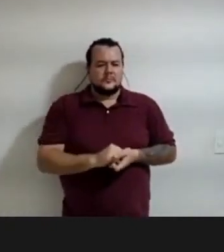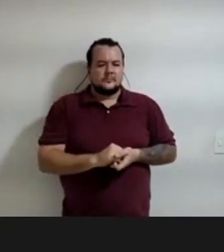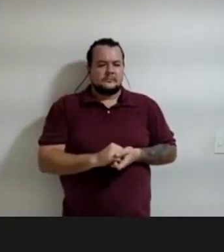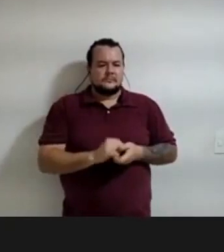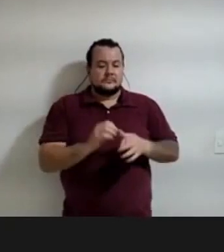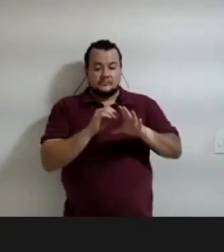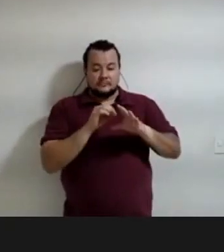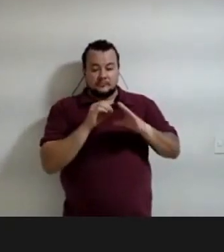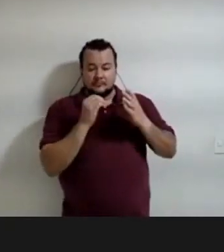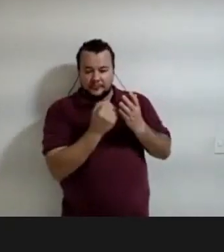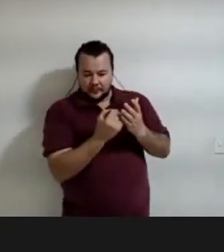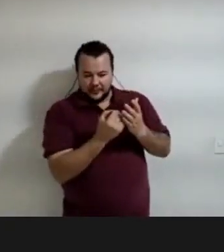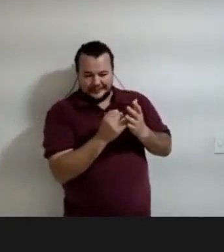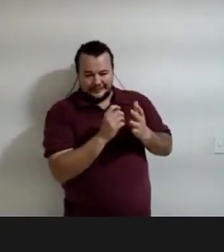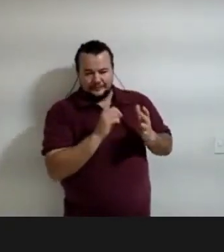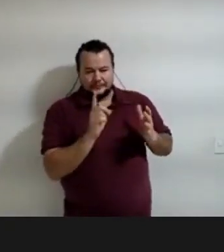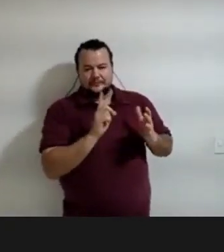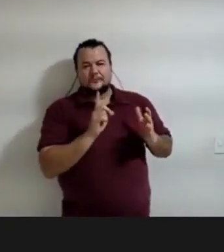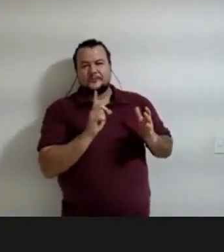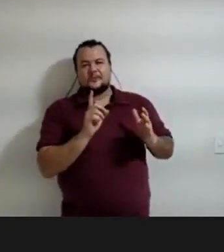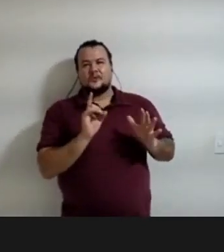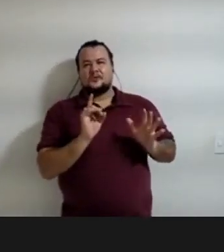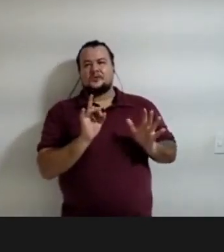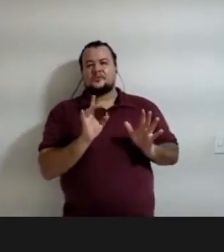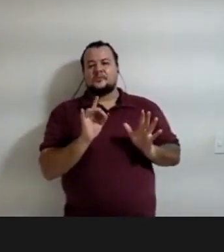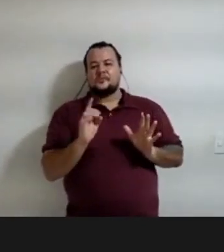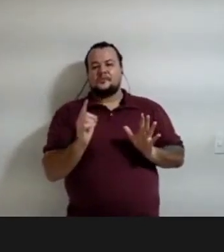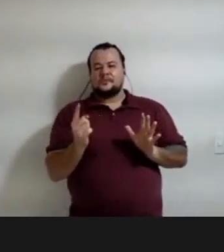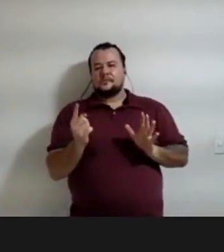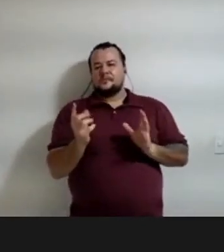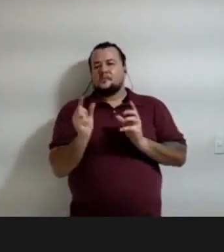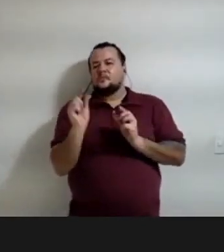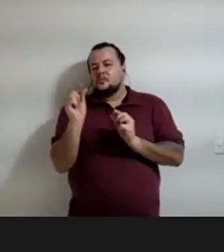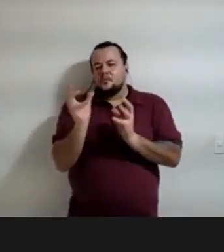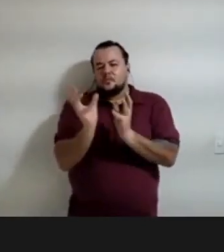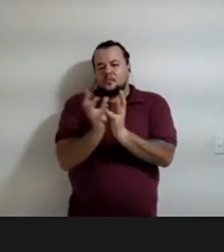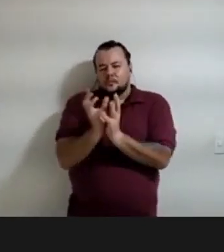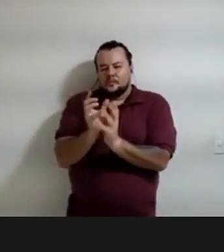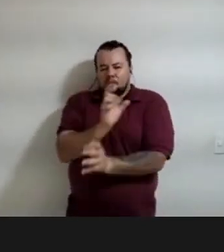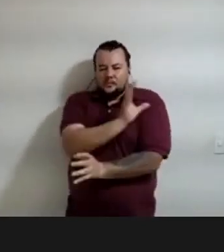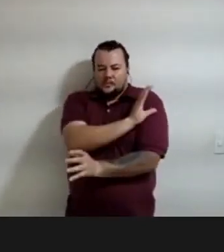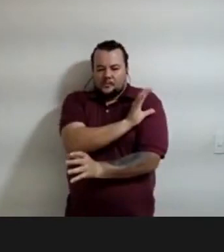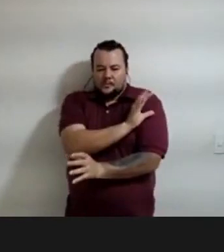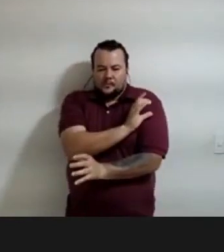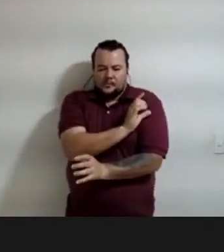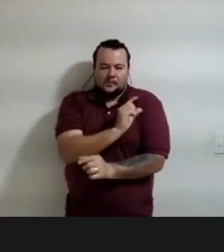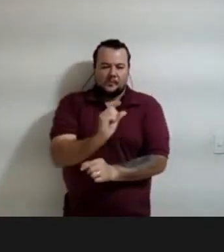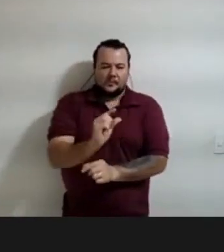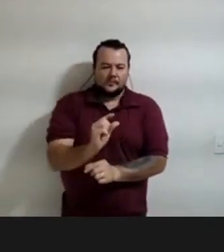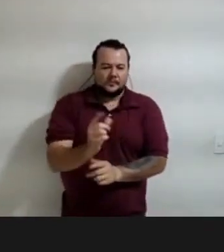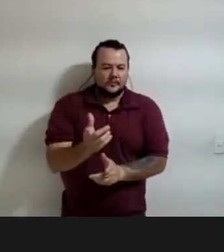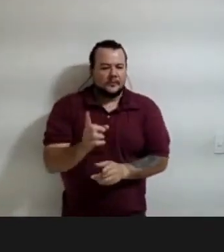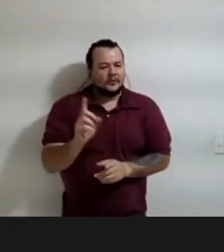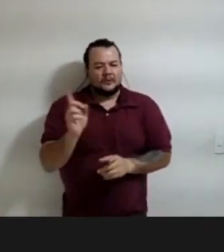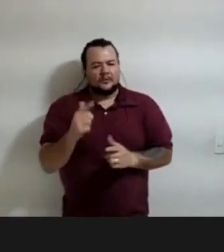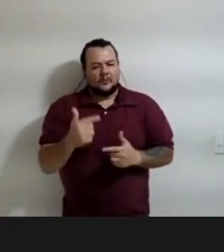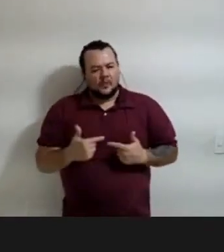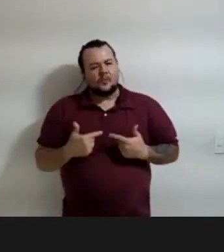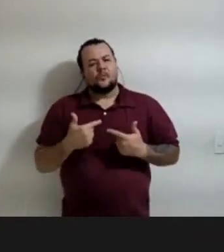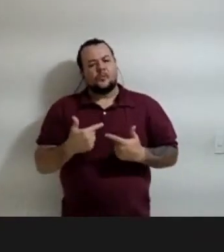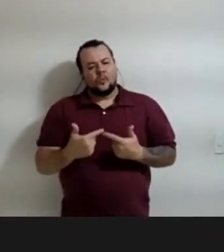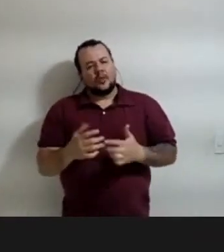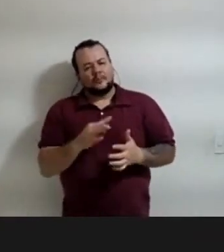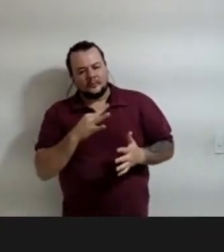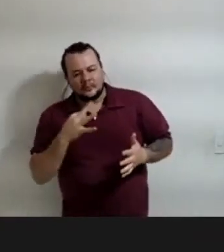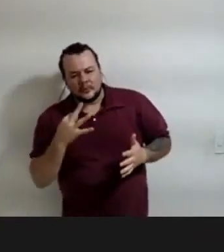uma realização só da nossa pequena coordenação local. Ele é o resultado do esforço consertado de todos